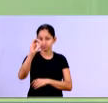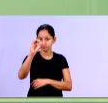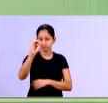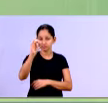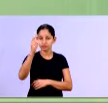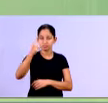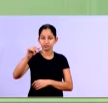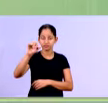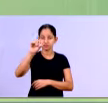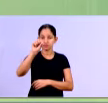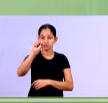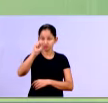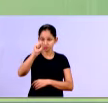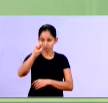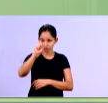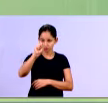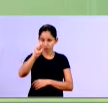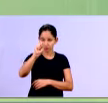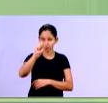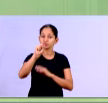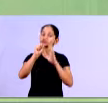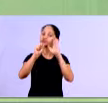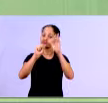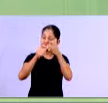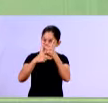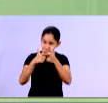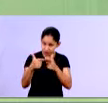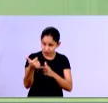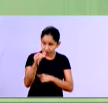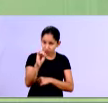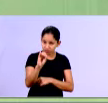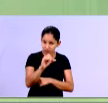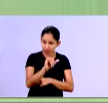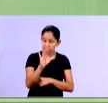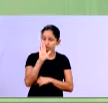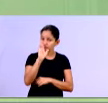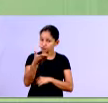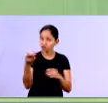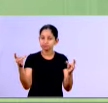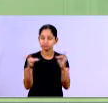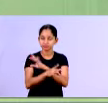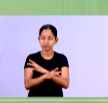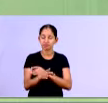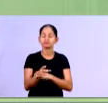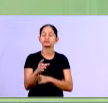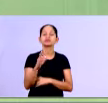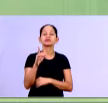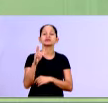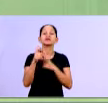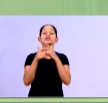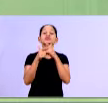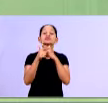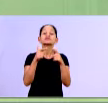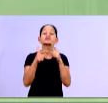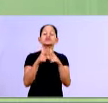0,8, que é o meu 80%, já dividido por 100. 0,8, dividido